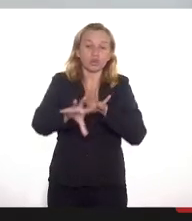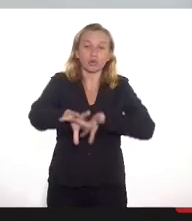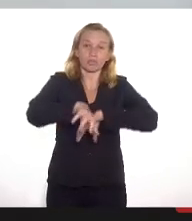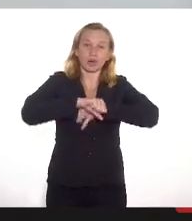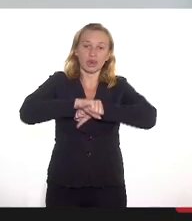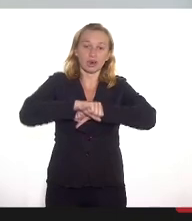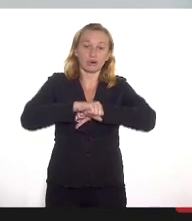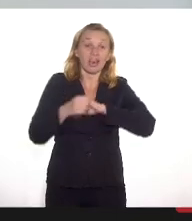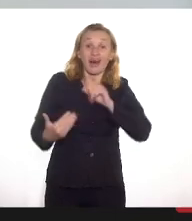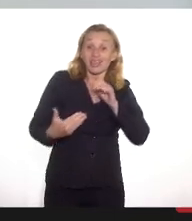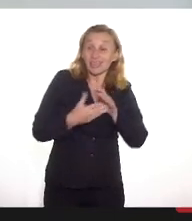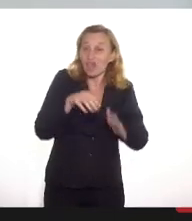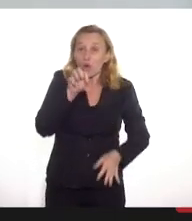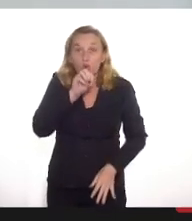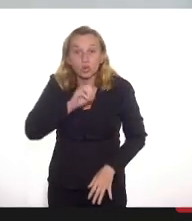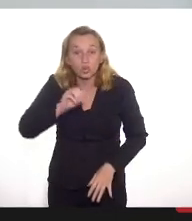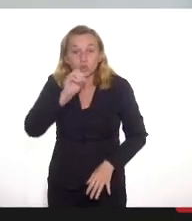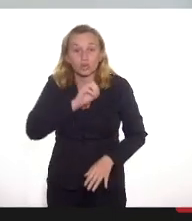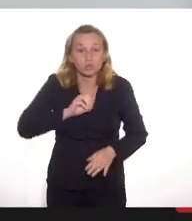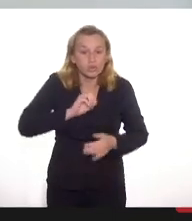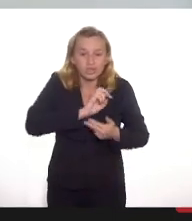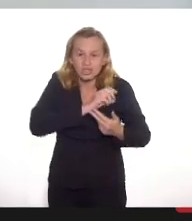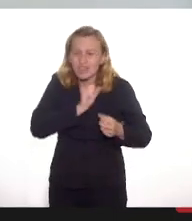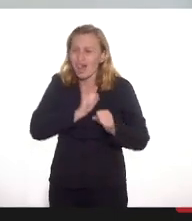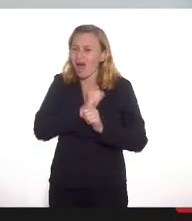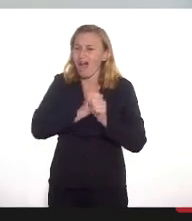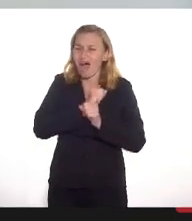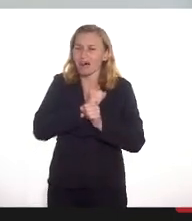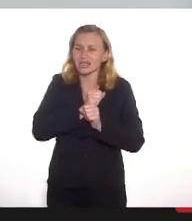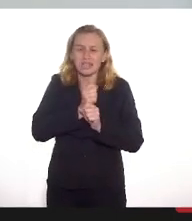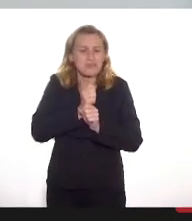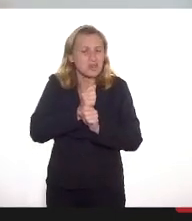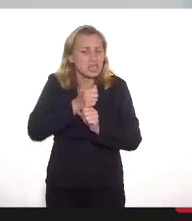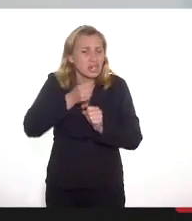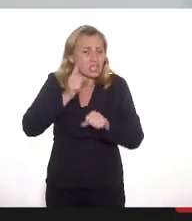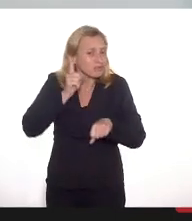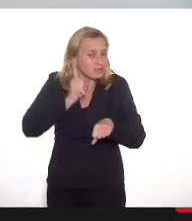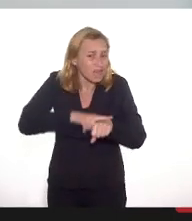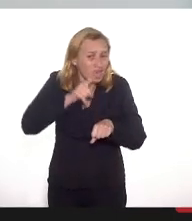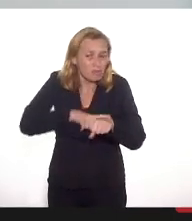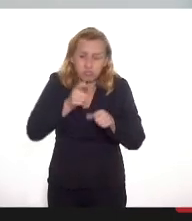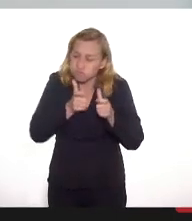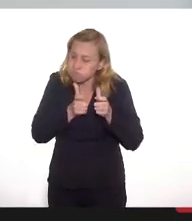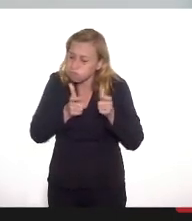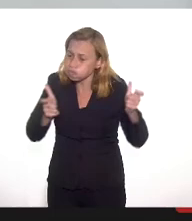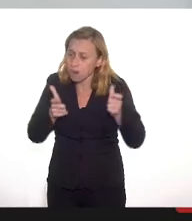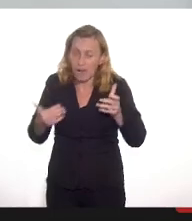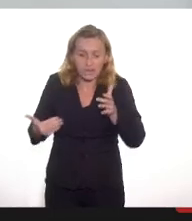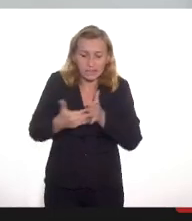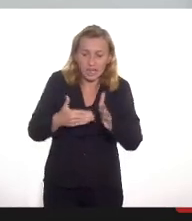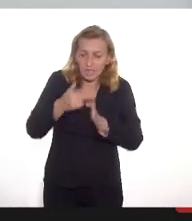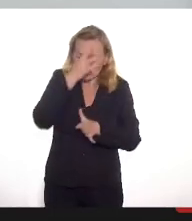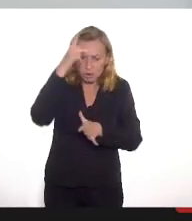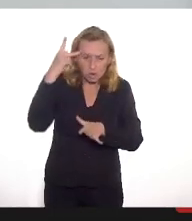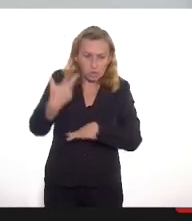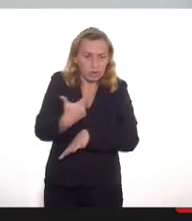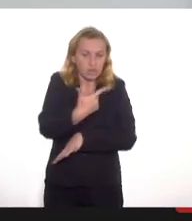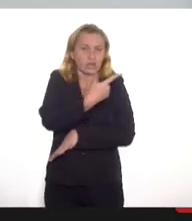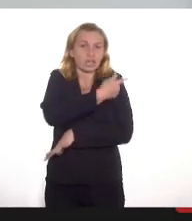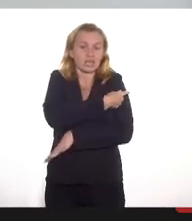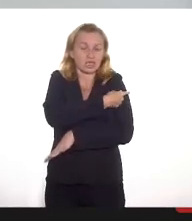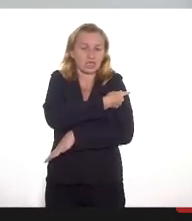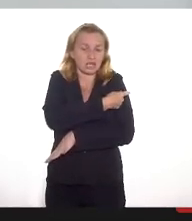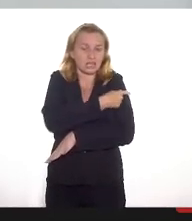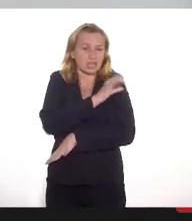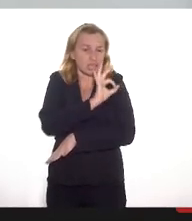gente até outubro até outubro tem muito tempo até outubro para que todo mundo tem o que a gente vai o que a gente fala